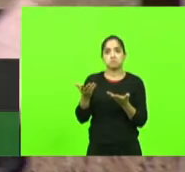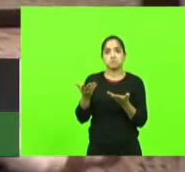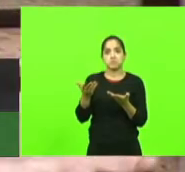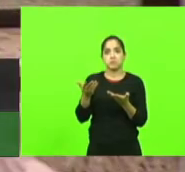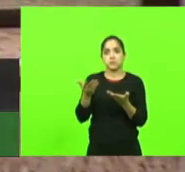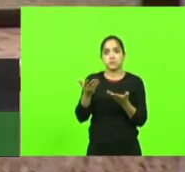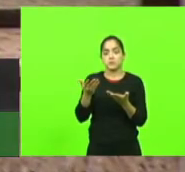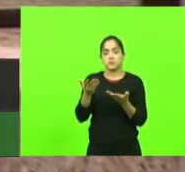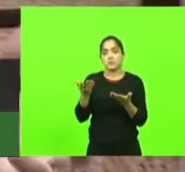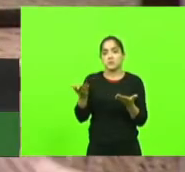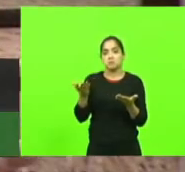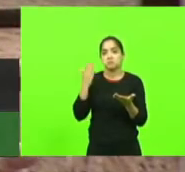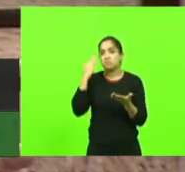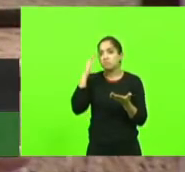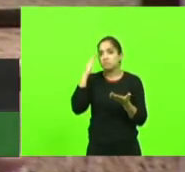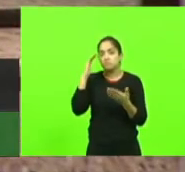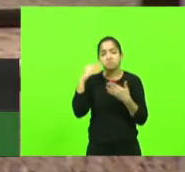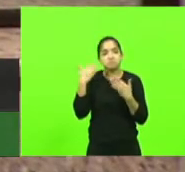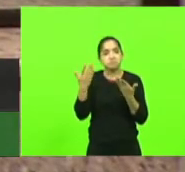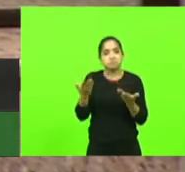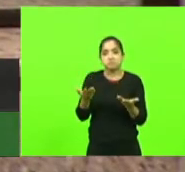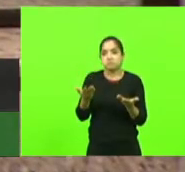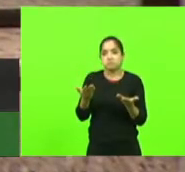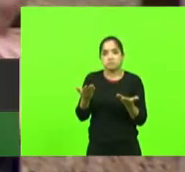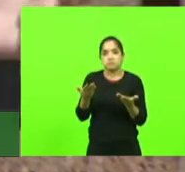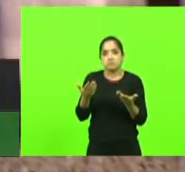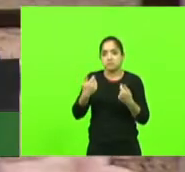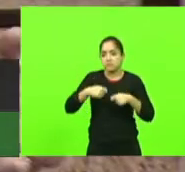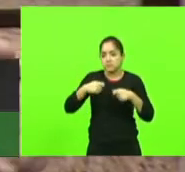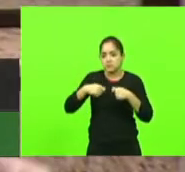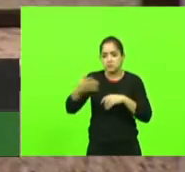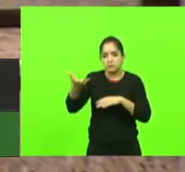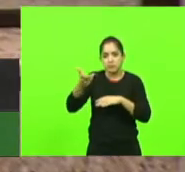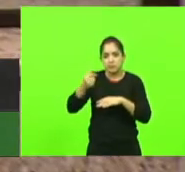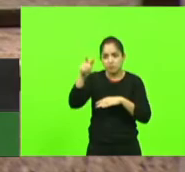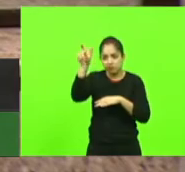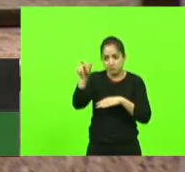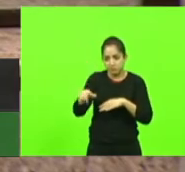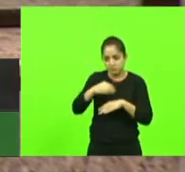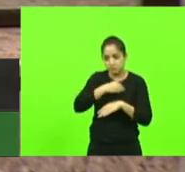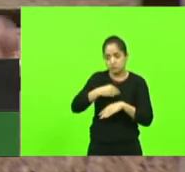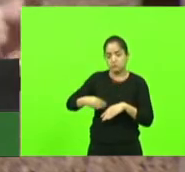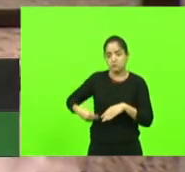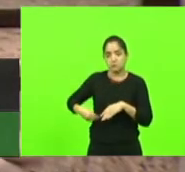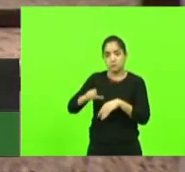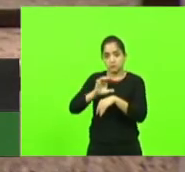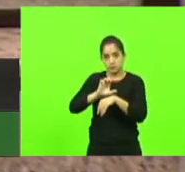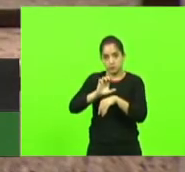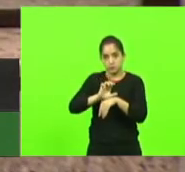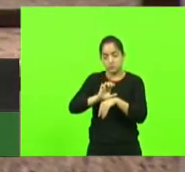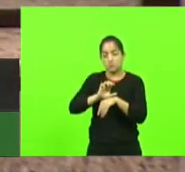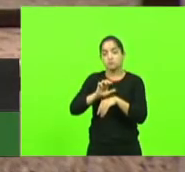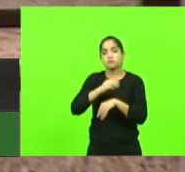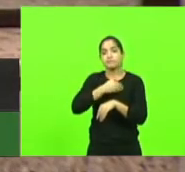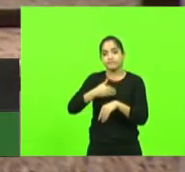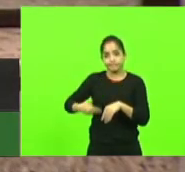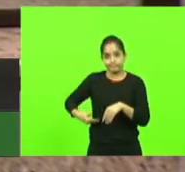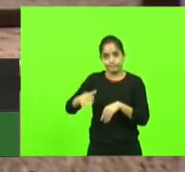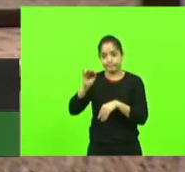Isso eu não entendo. Entende? Nós tivemos que convencer o ministro de Estado, né, do governo federal,